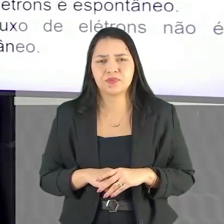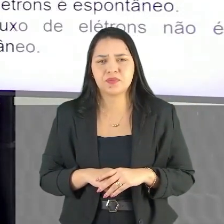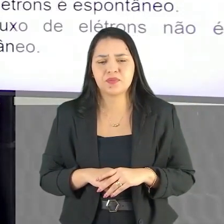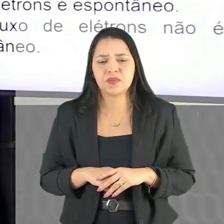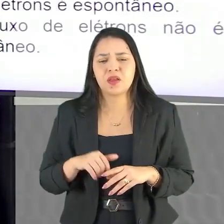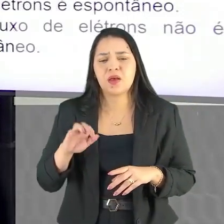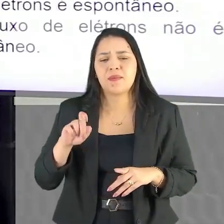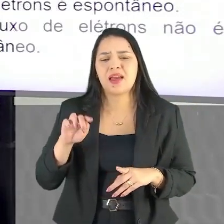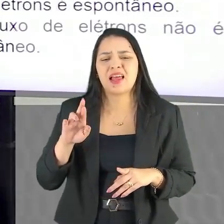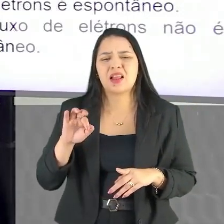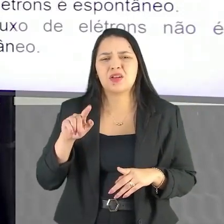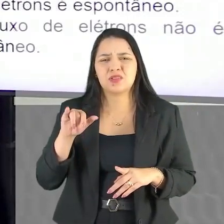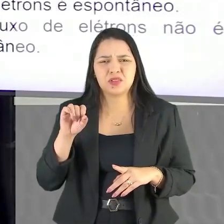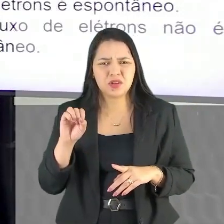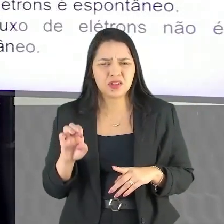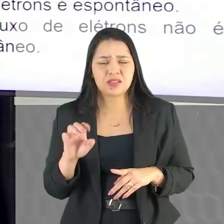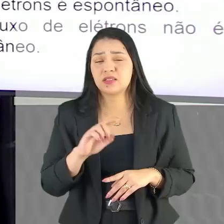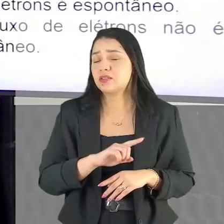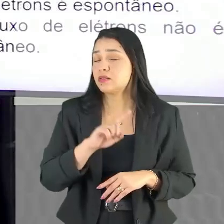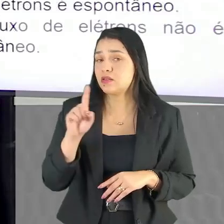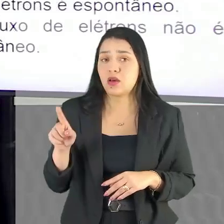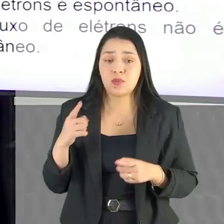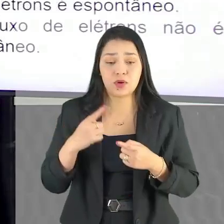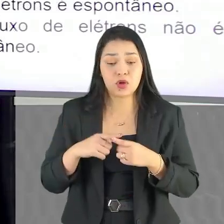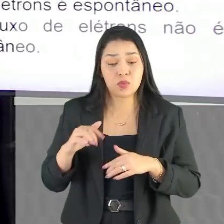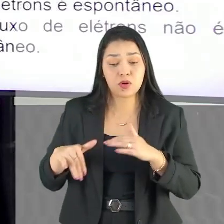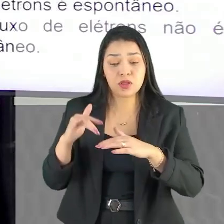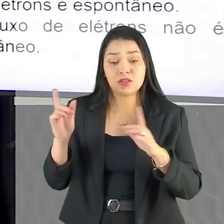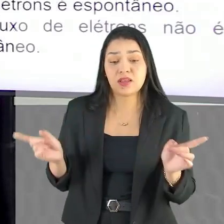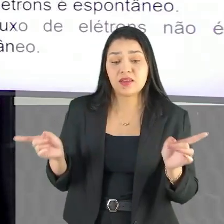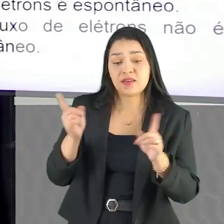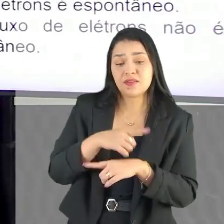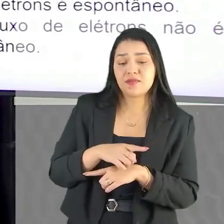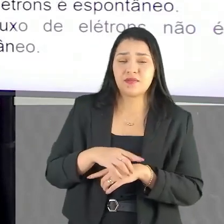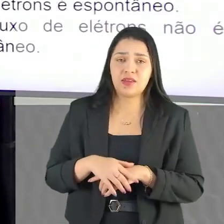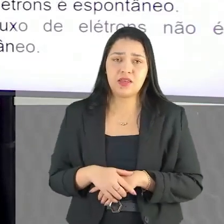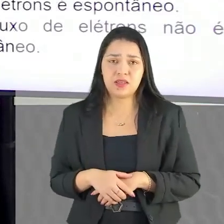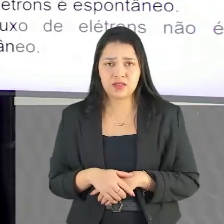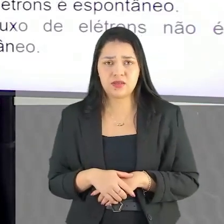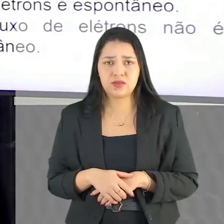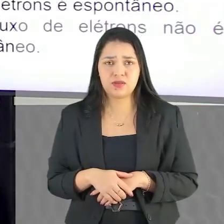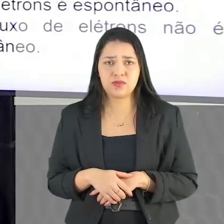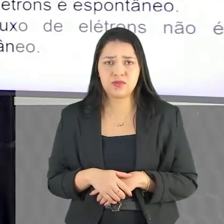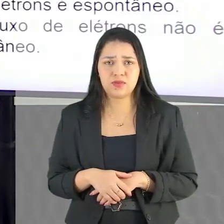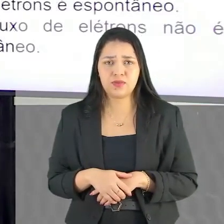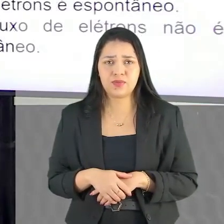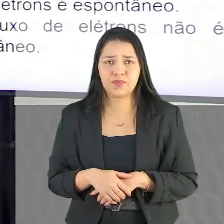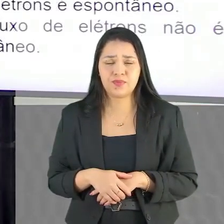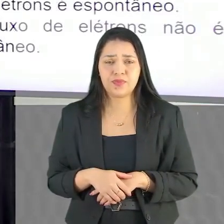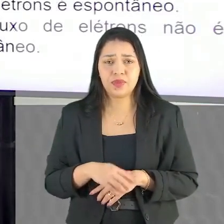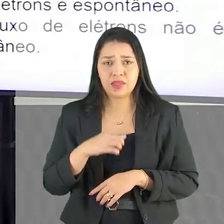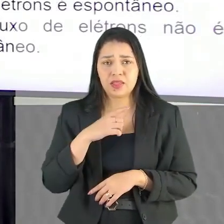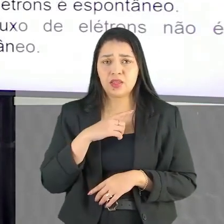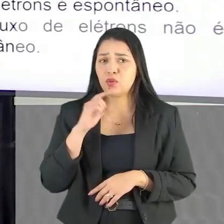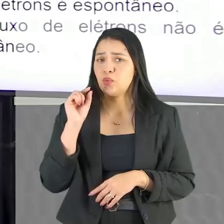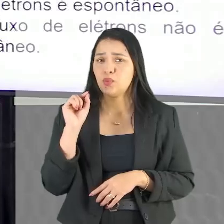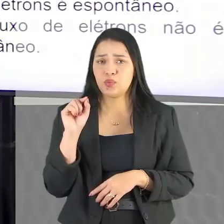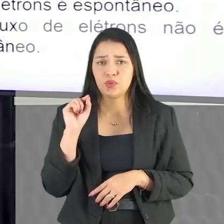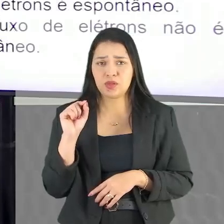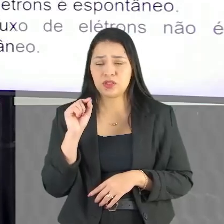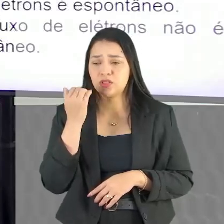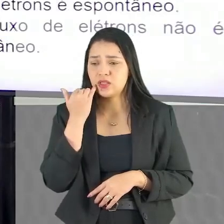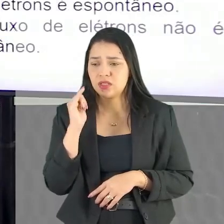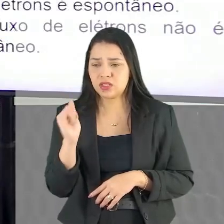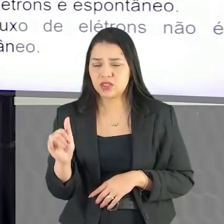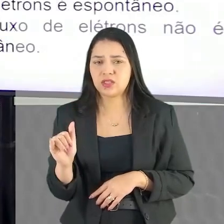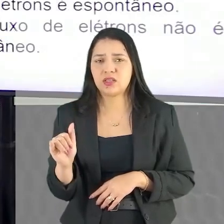Daniel, uma eletrólise? Não, gente. Na eletrólise, o processo é inverso. Na eletrólise, através de